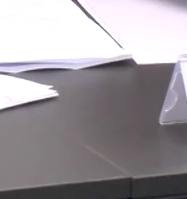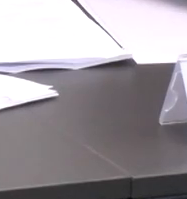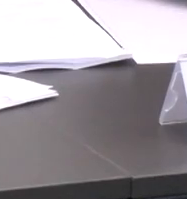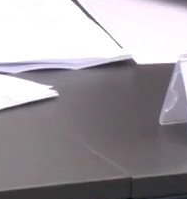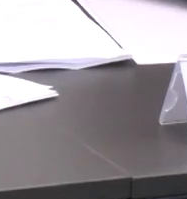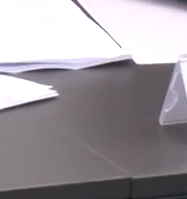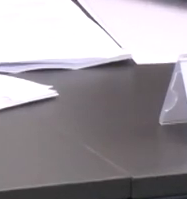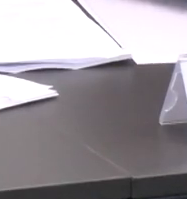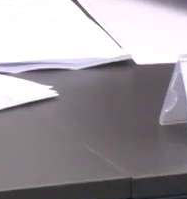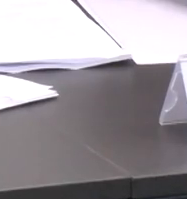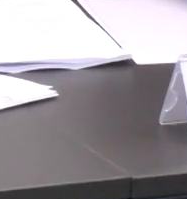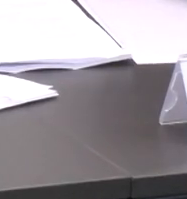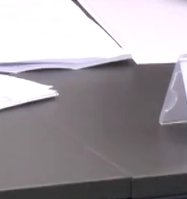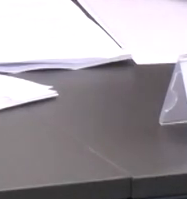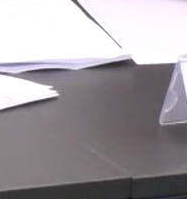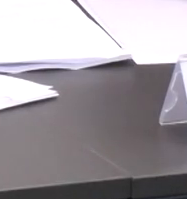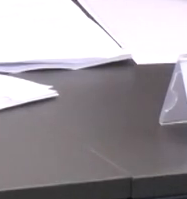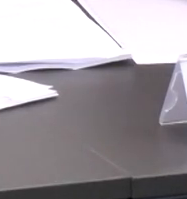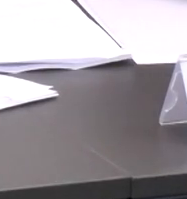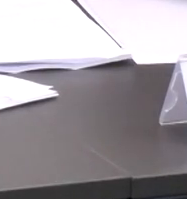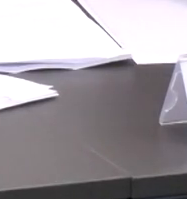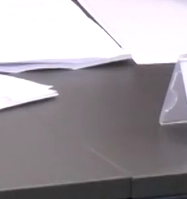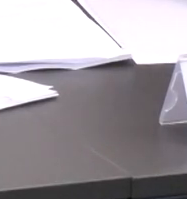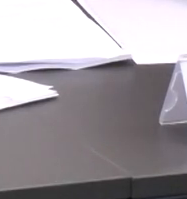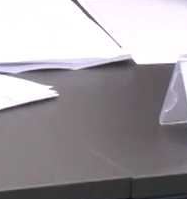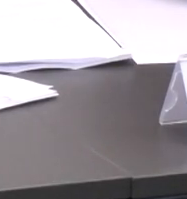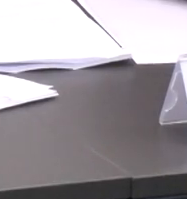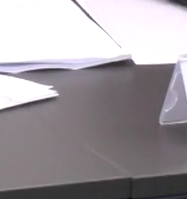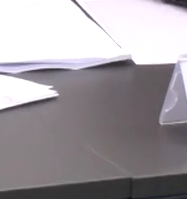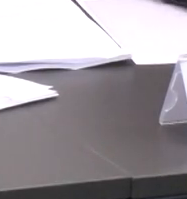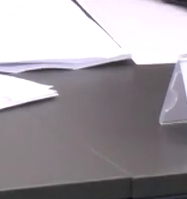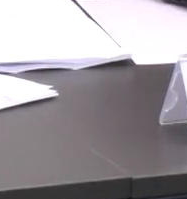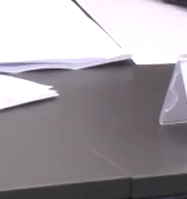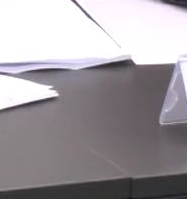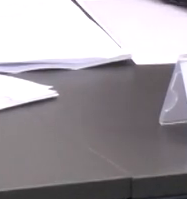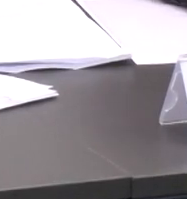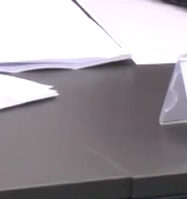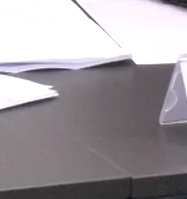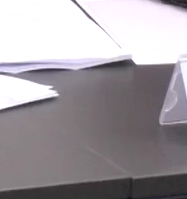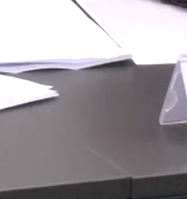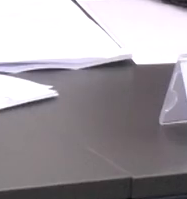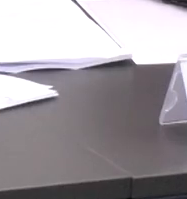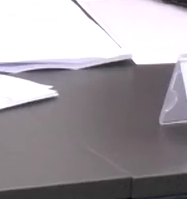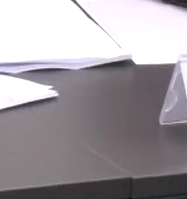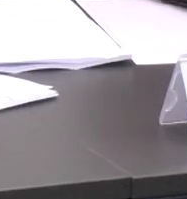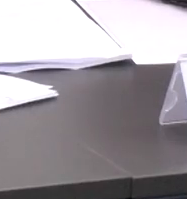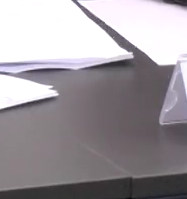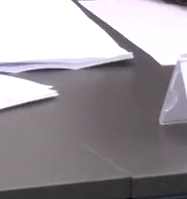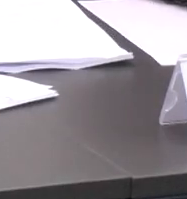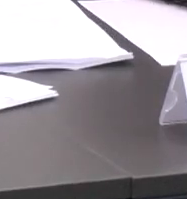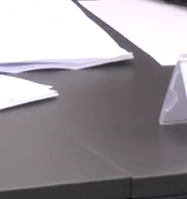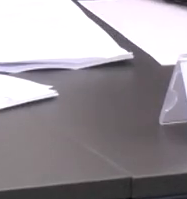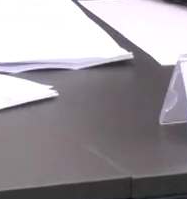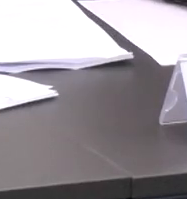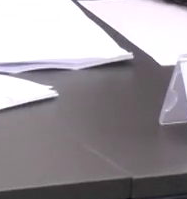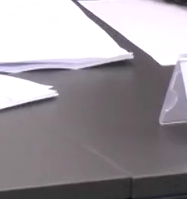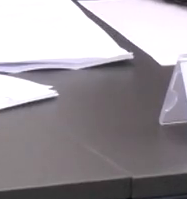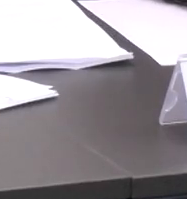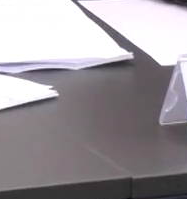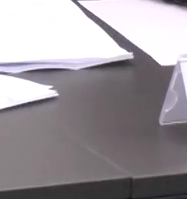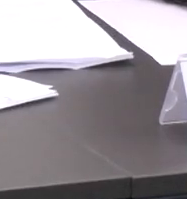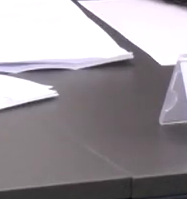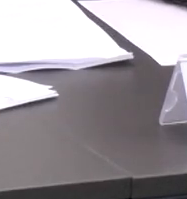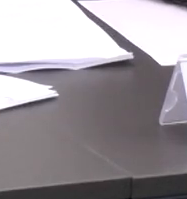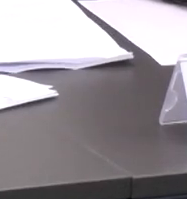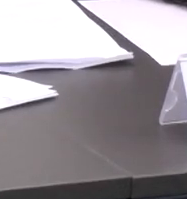energia às vezes para super proteger esses vagabundos não porque eles já tem bastante gente protege aqui o que nós precisamos fazer Júlio é energia em cima desses